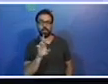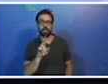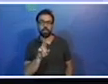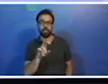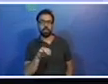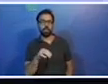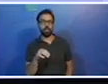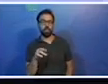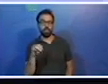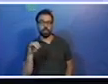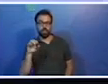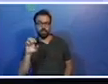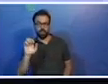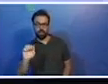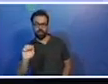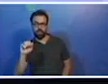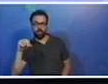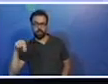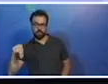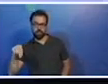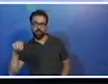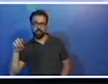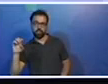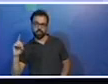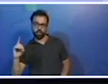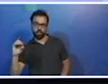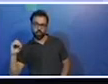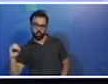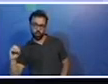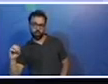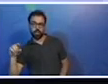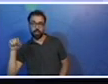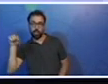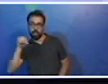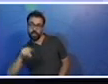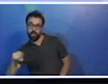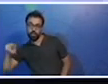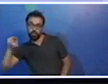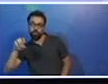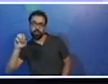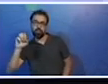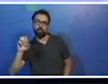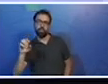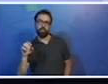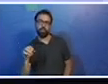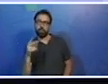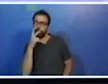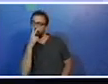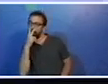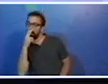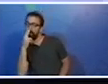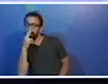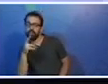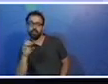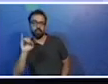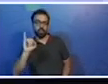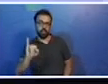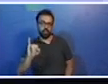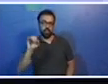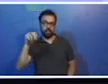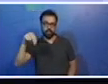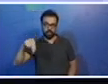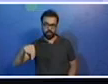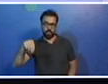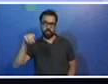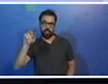andando. Esse ando, endo, indo equivaleria mais ou menos ao ing. Tudo bem? Que em inglês nós chamamos isso